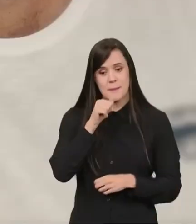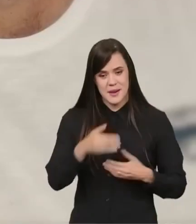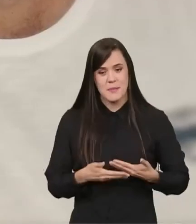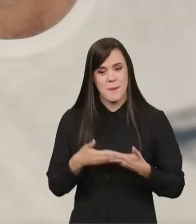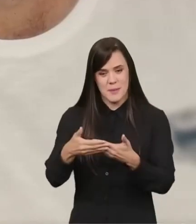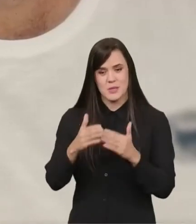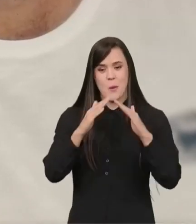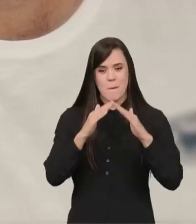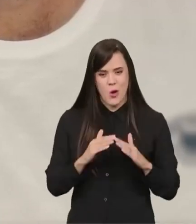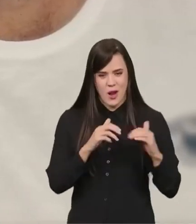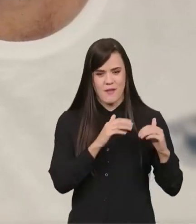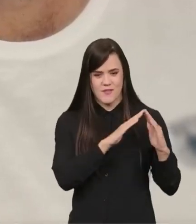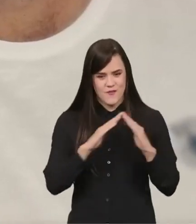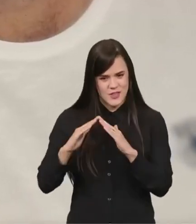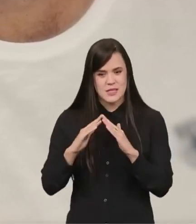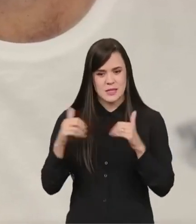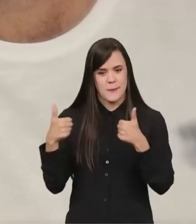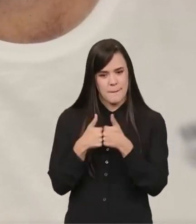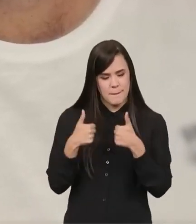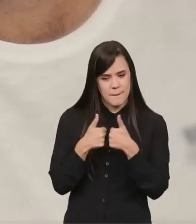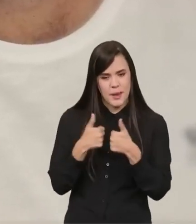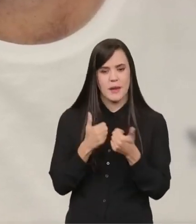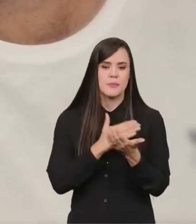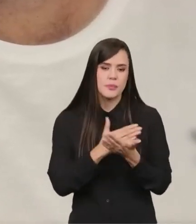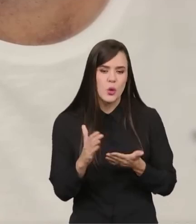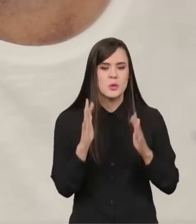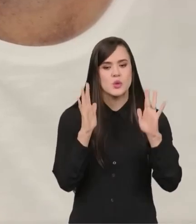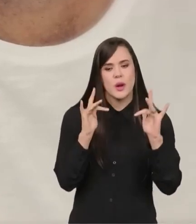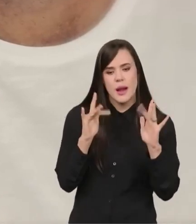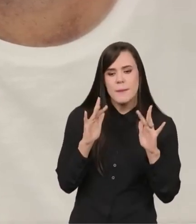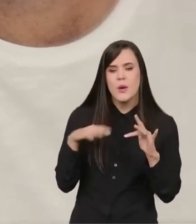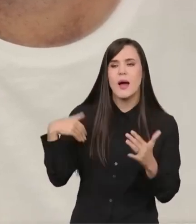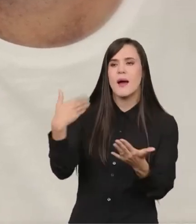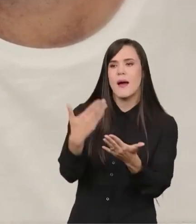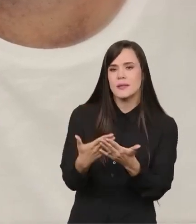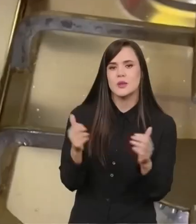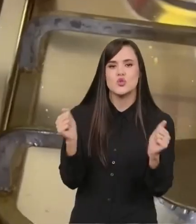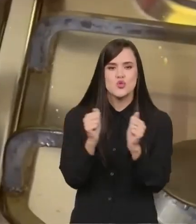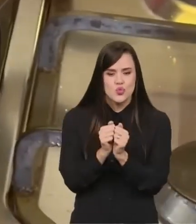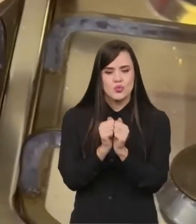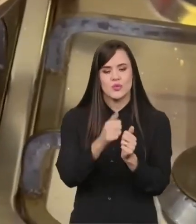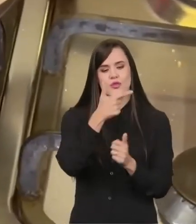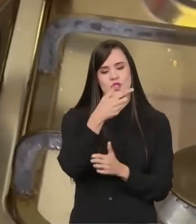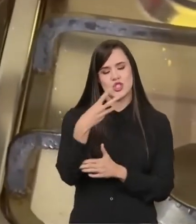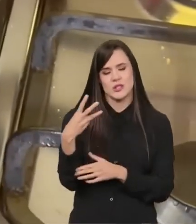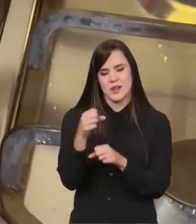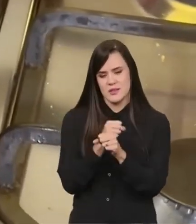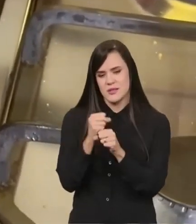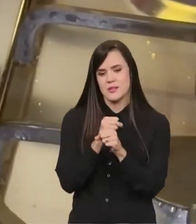morava na mesma quadra. Ficamos juntos, começamos a namorar e estamos juntos já há 23 anos. Olha